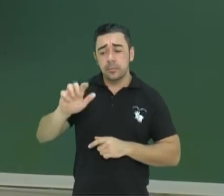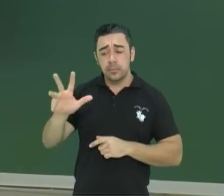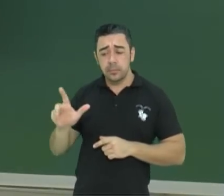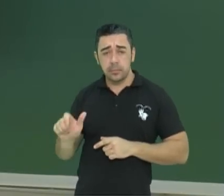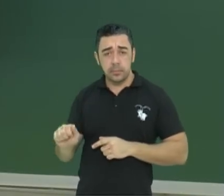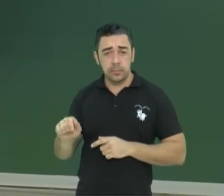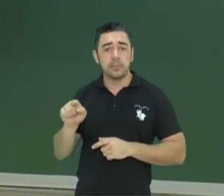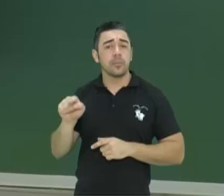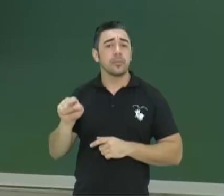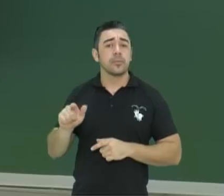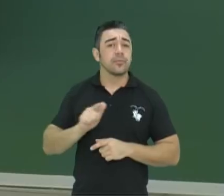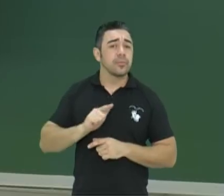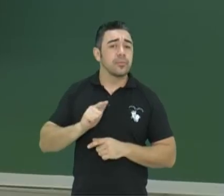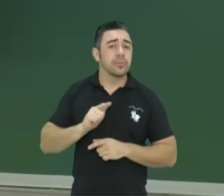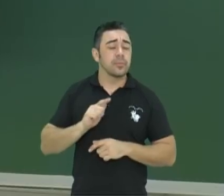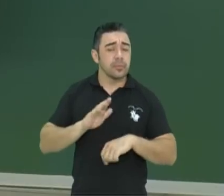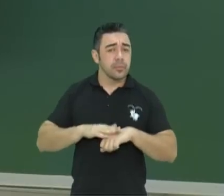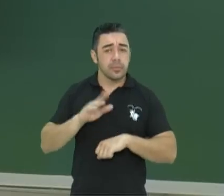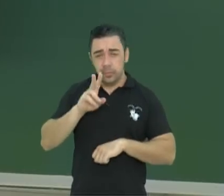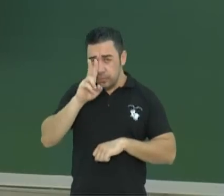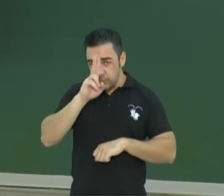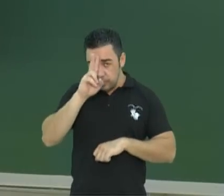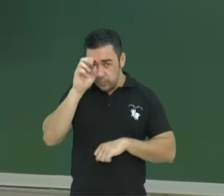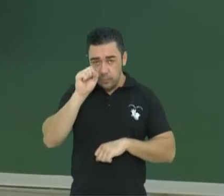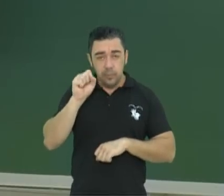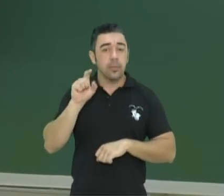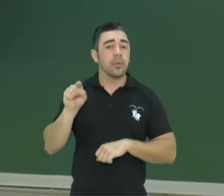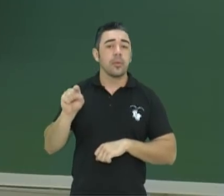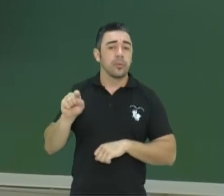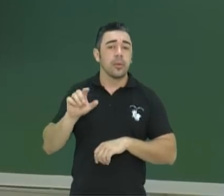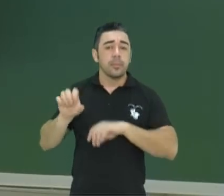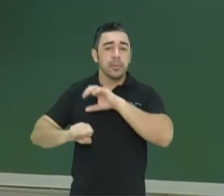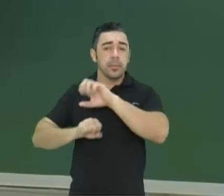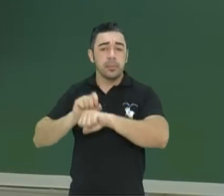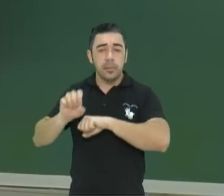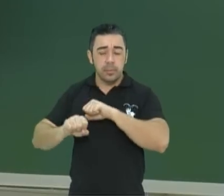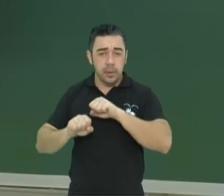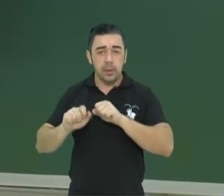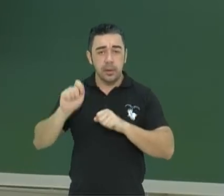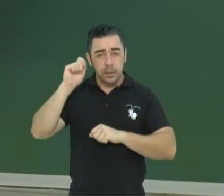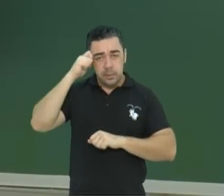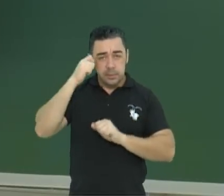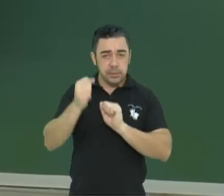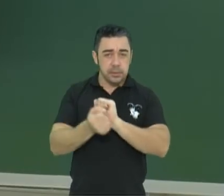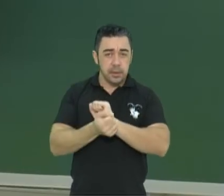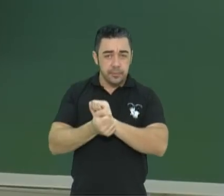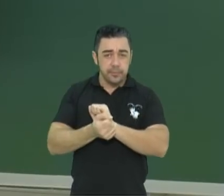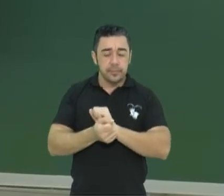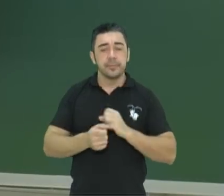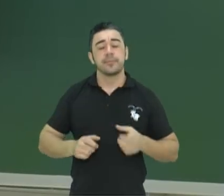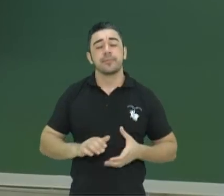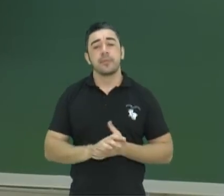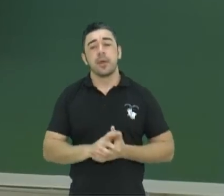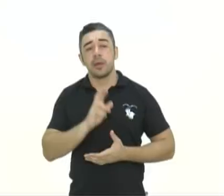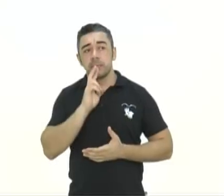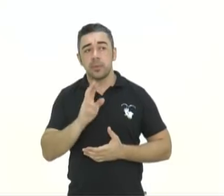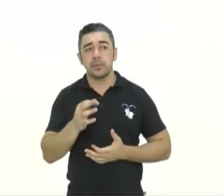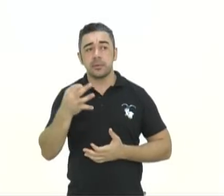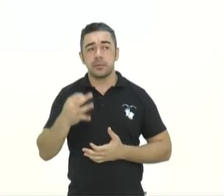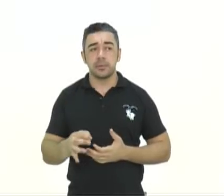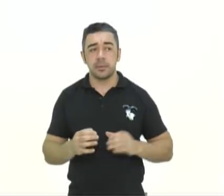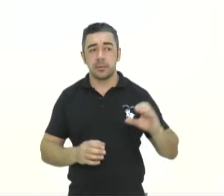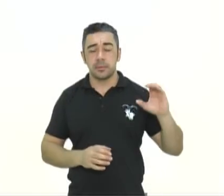que houve, em que se buscavam esses escravos? Então, nós tínhamos essas três opções. E a resposta correta é a